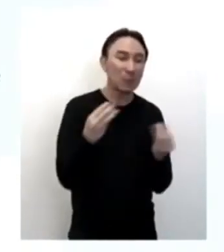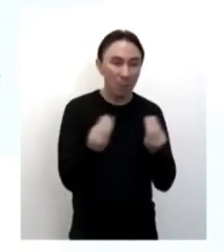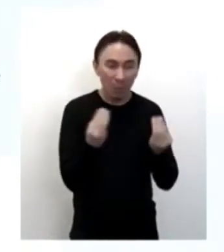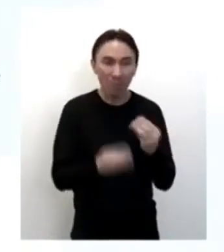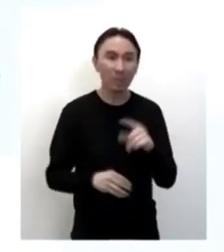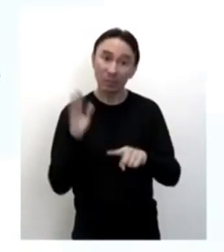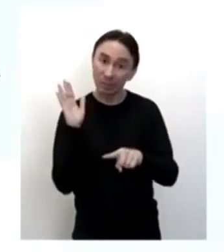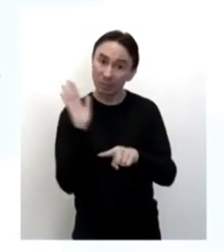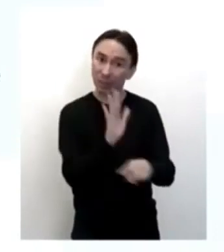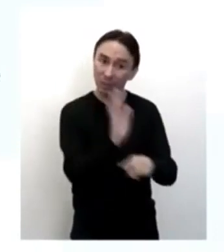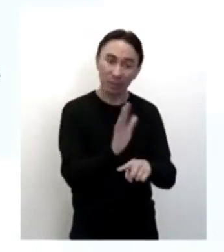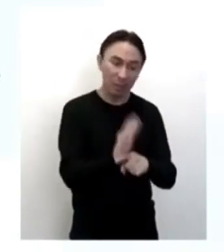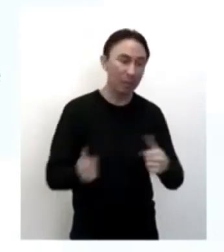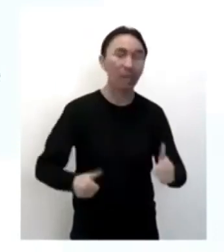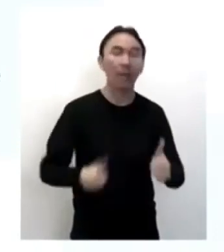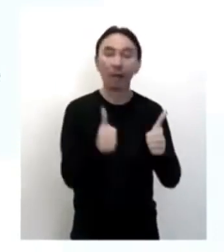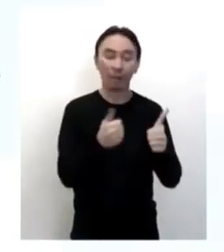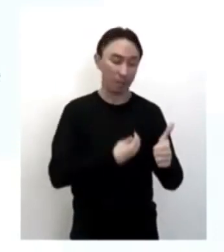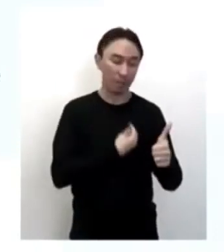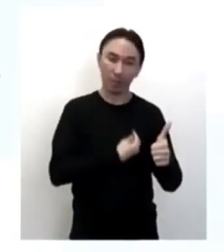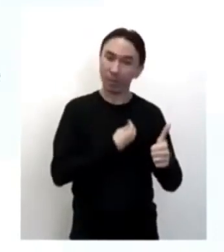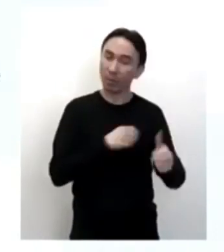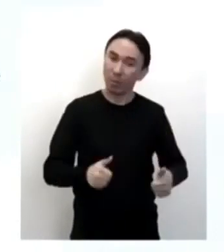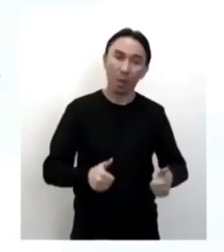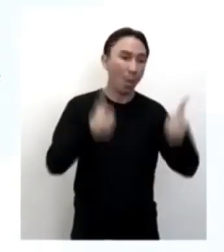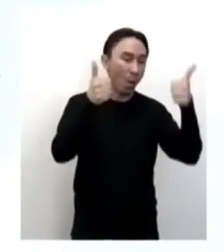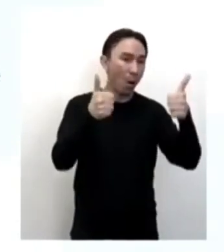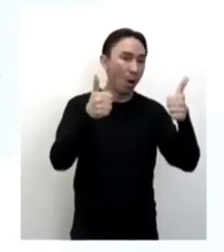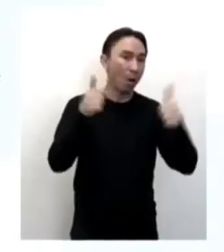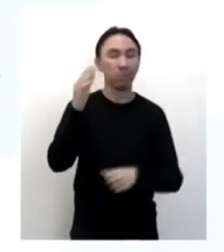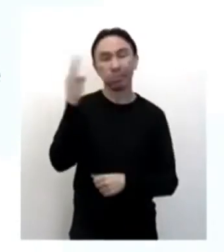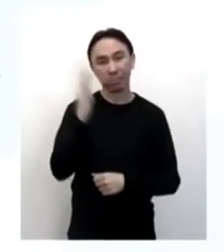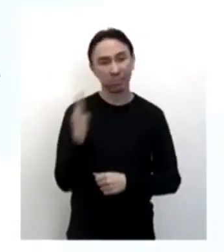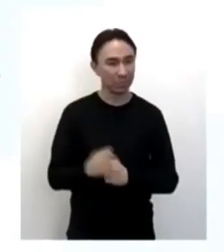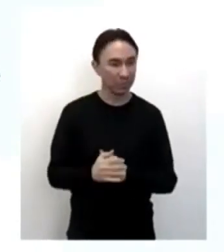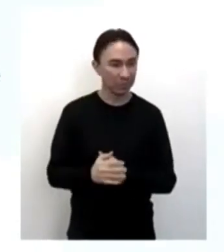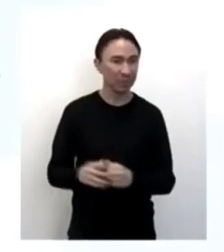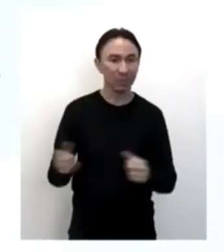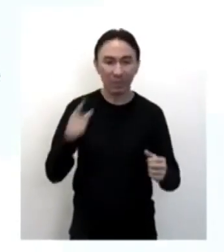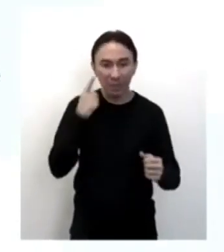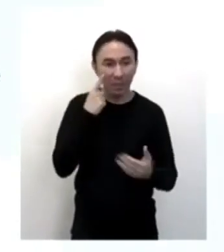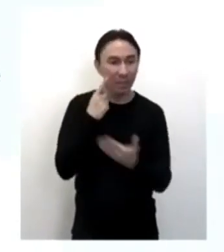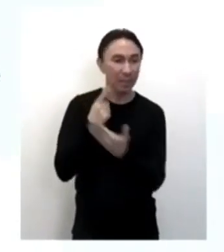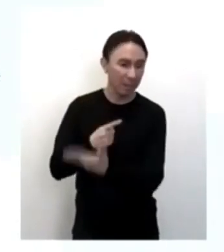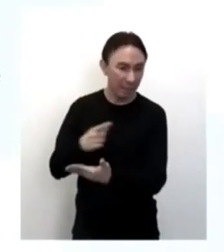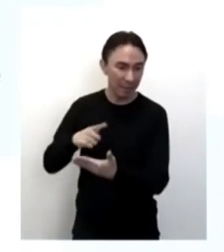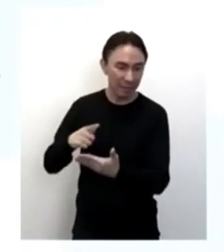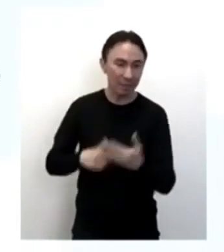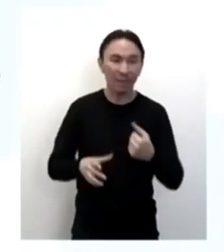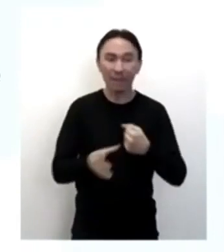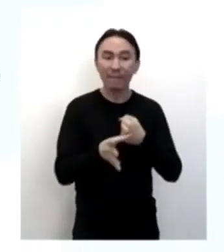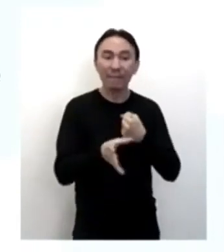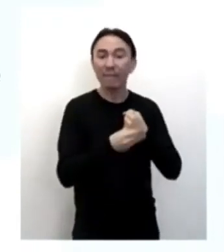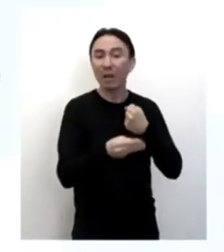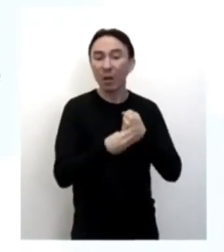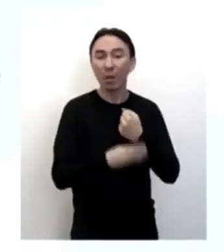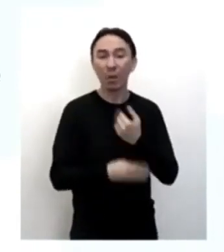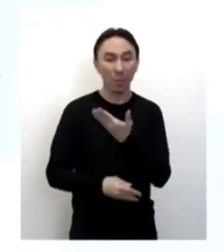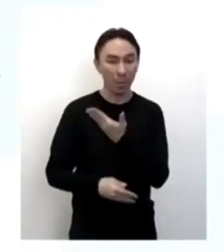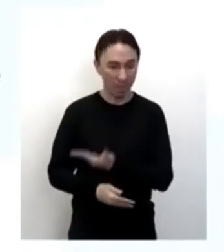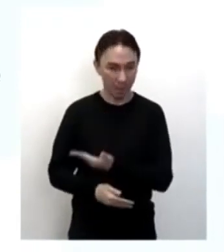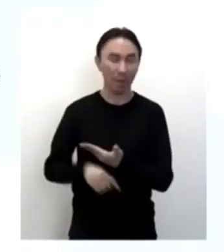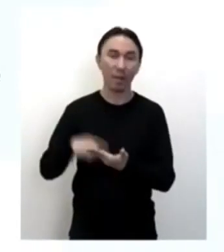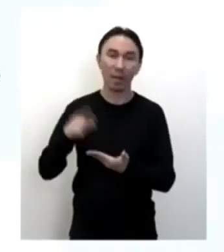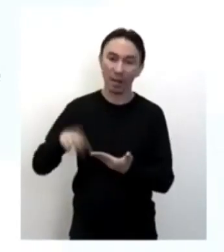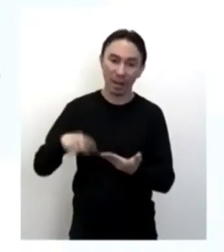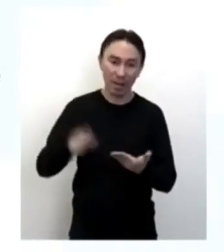cidades brasileiras. E a unidade temática, redes e hierarquias urbanas, e o objeto do conhecimento, a